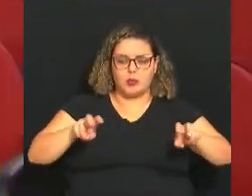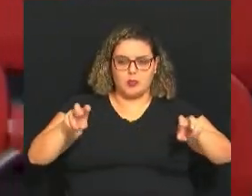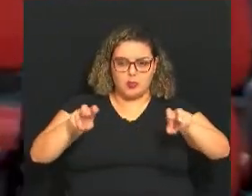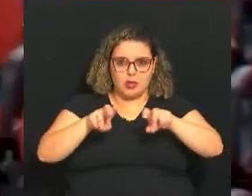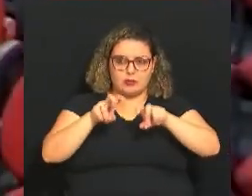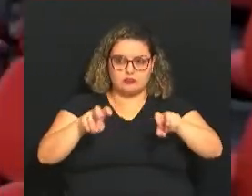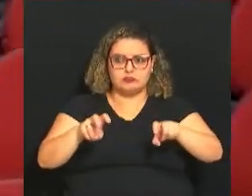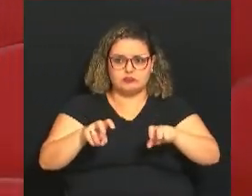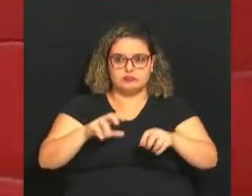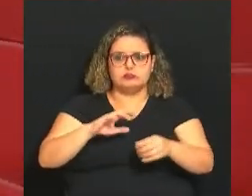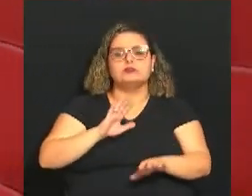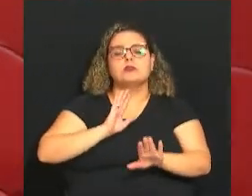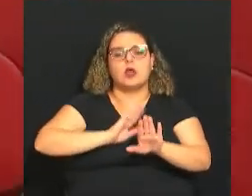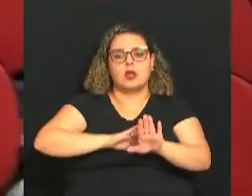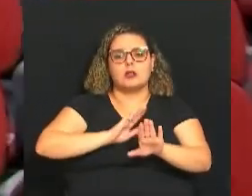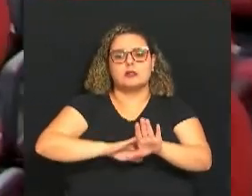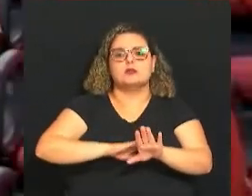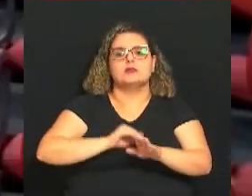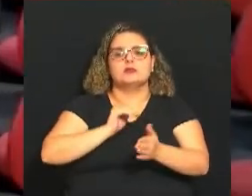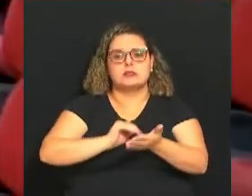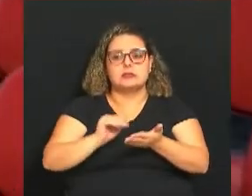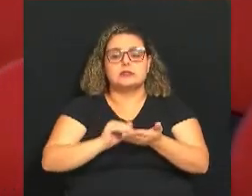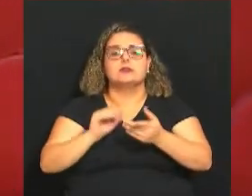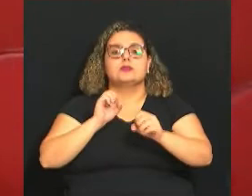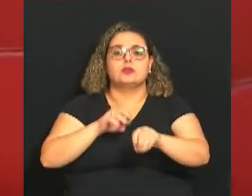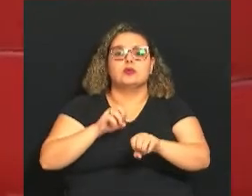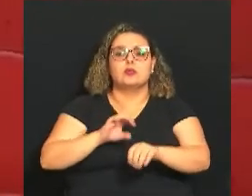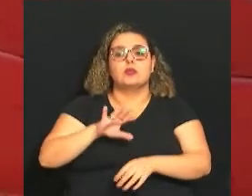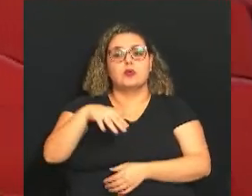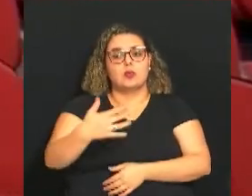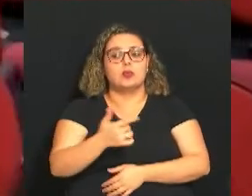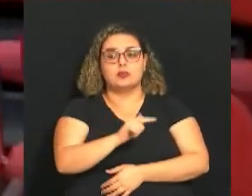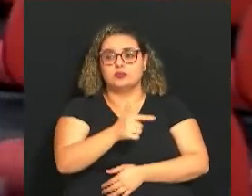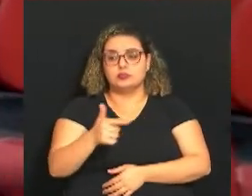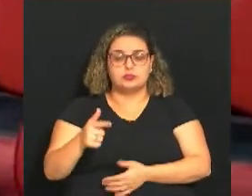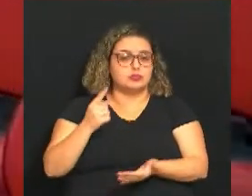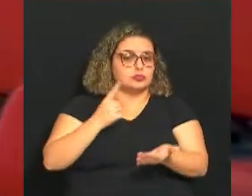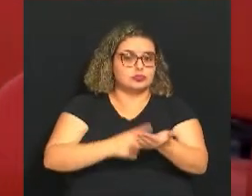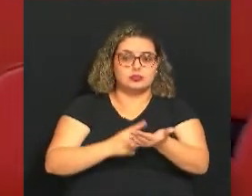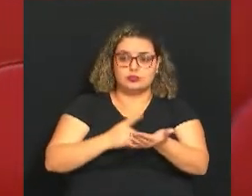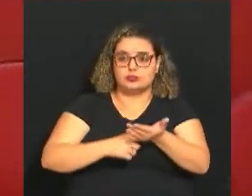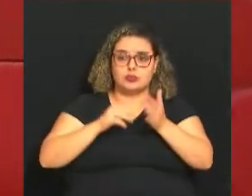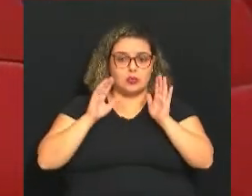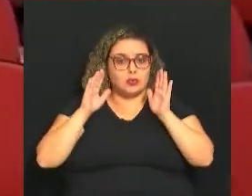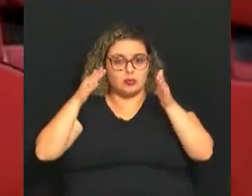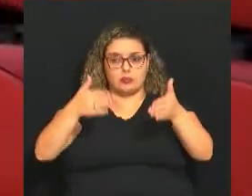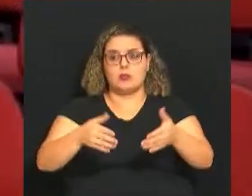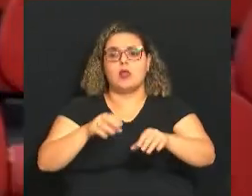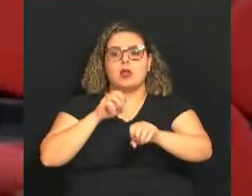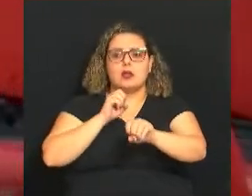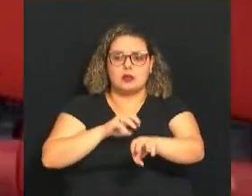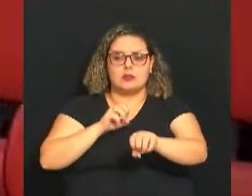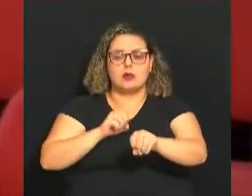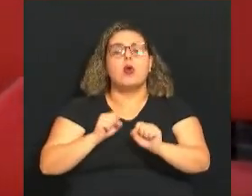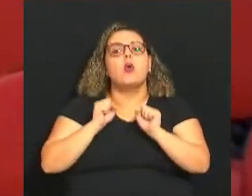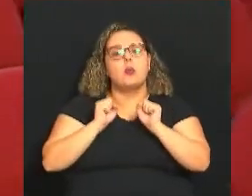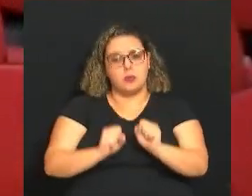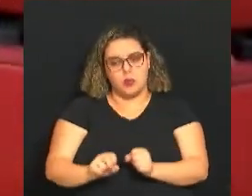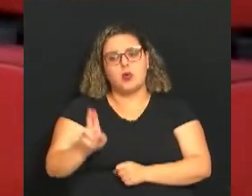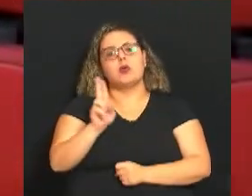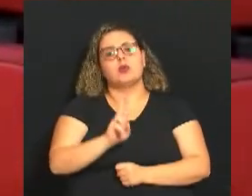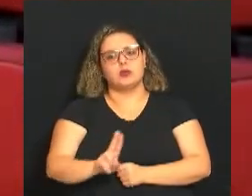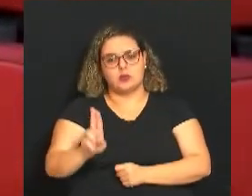da Secretaria de Educação e, quando o espaço não tiver agenda voltada para a educação, ele poderá ser usado